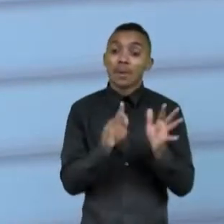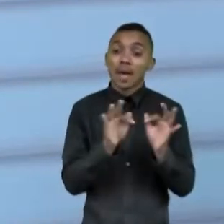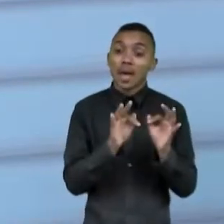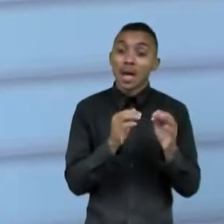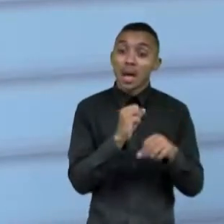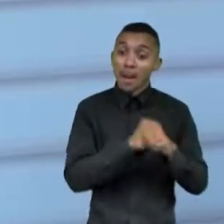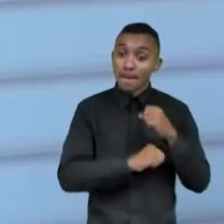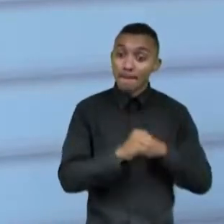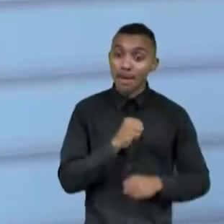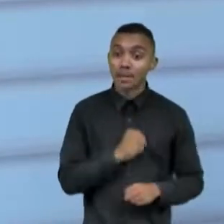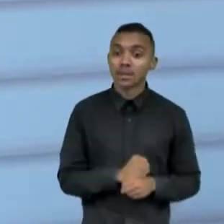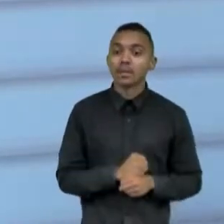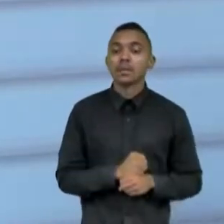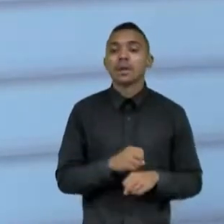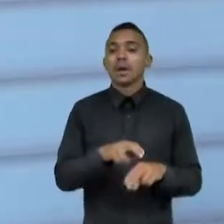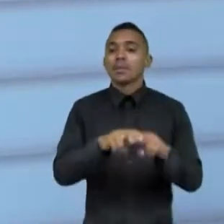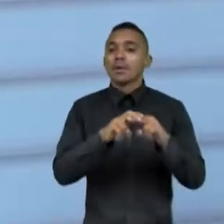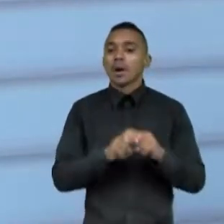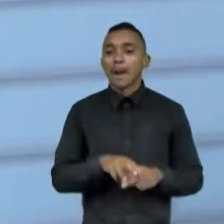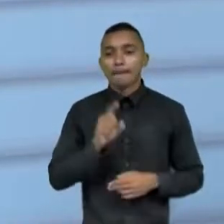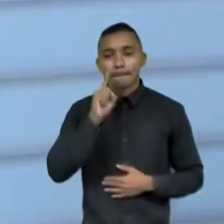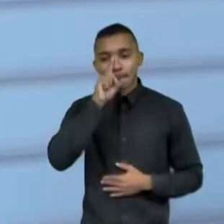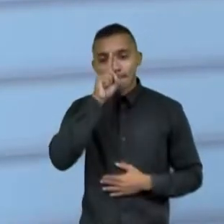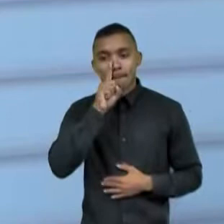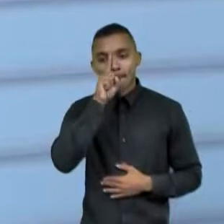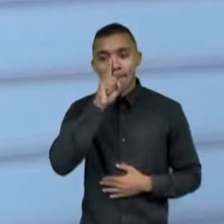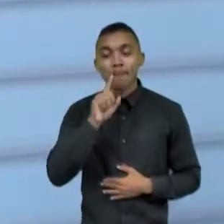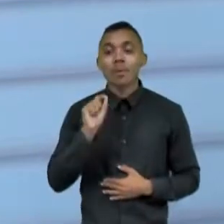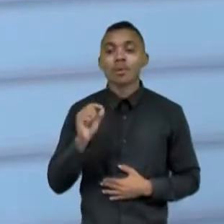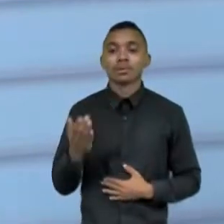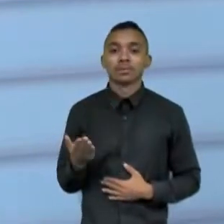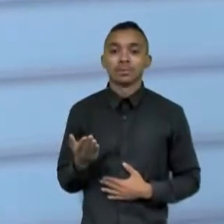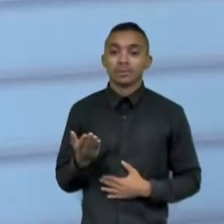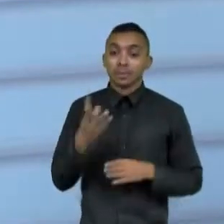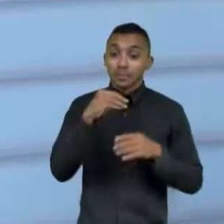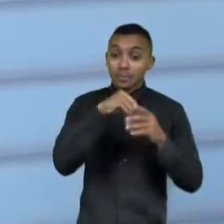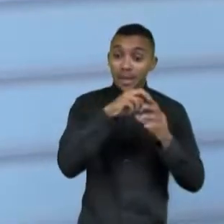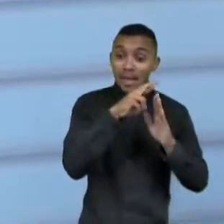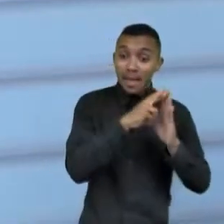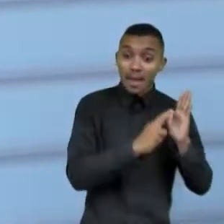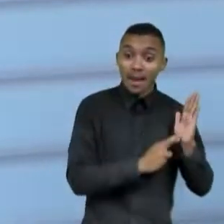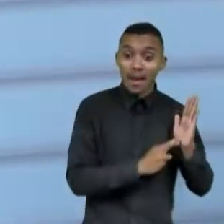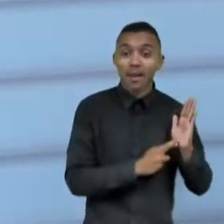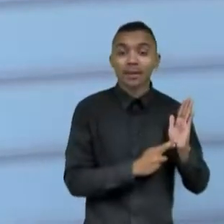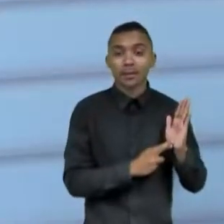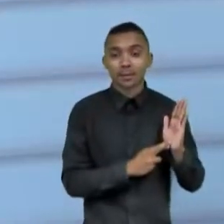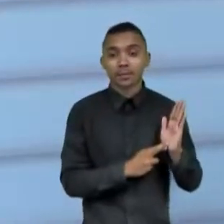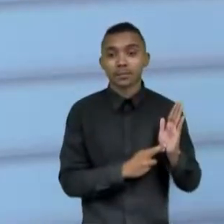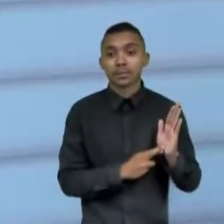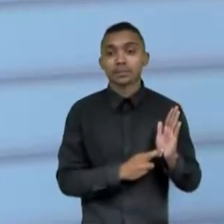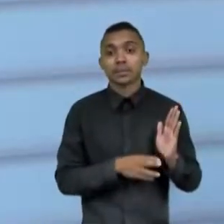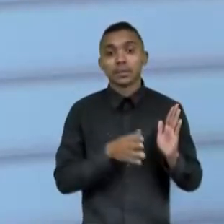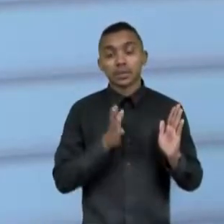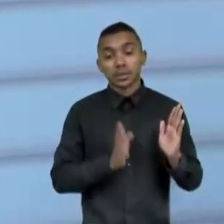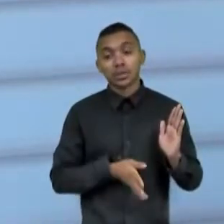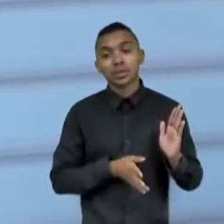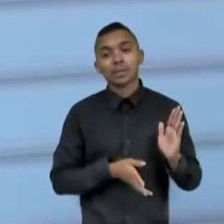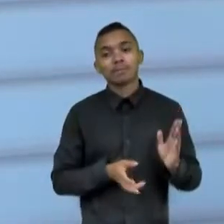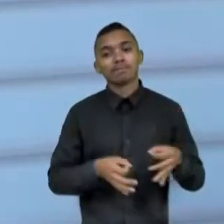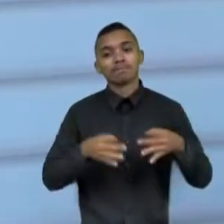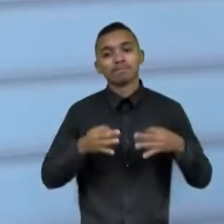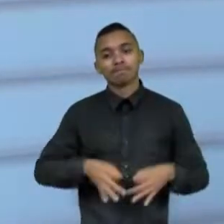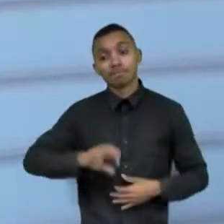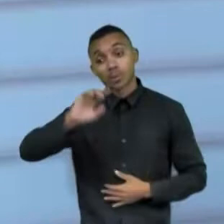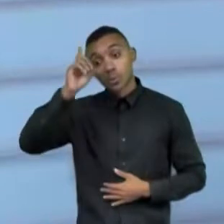essas violações que a Anistia coloca no seu relatório, né, nível macro, a gente atende ali na ponta, no dia a